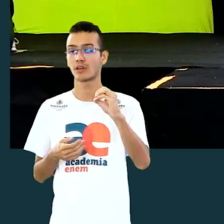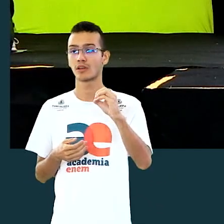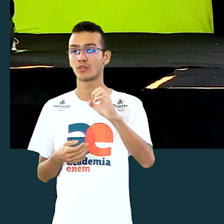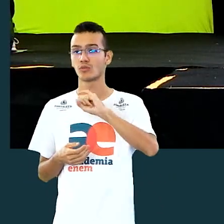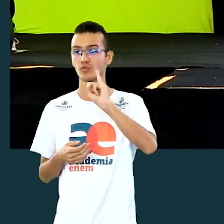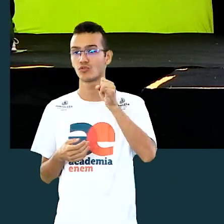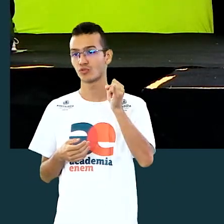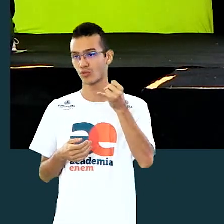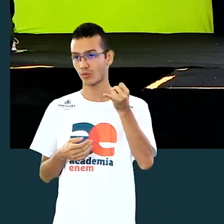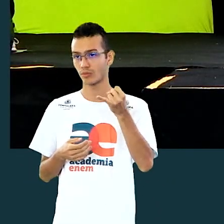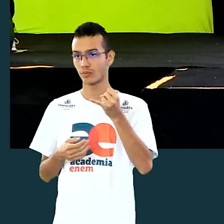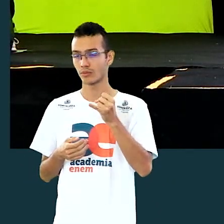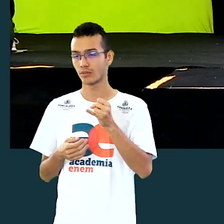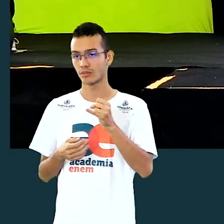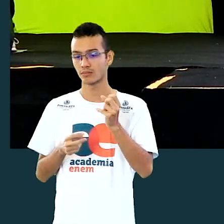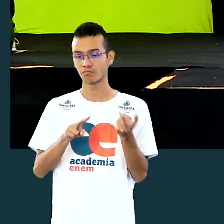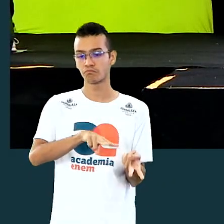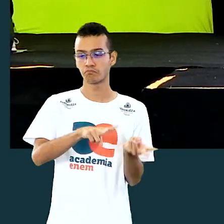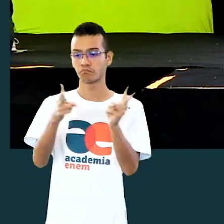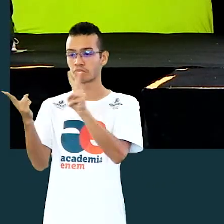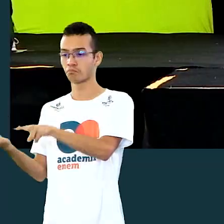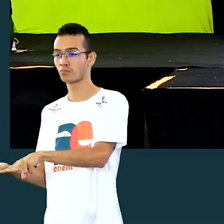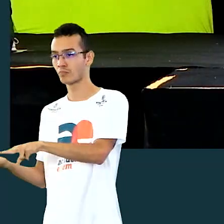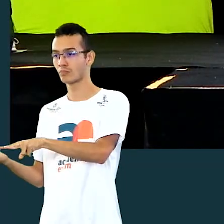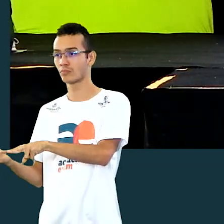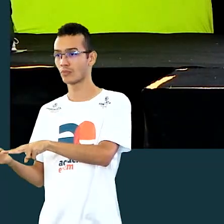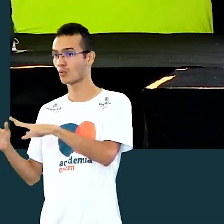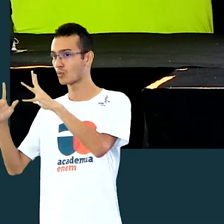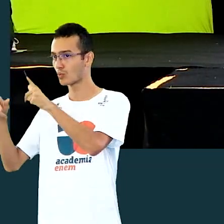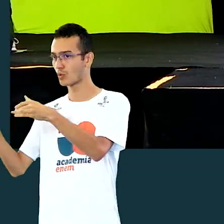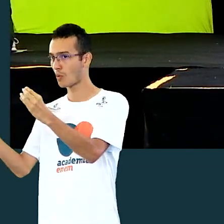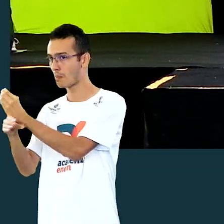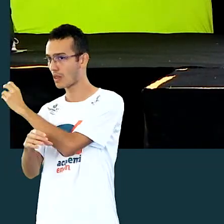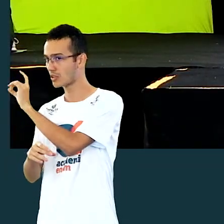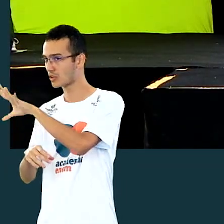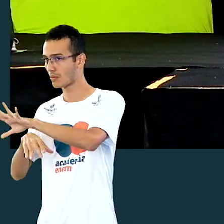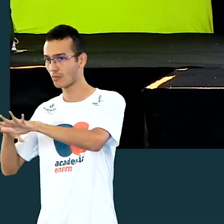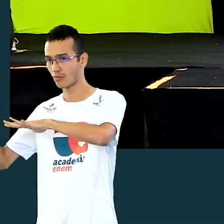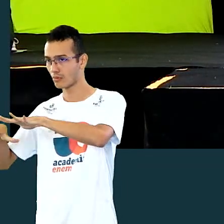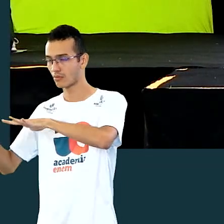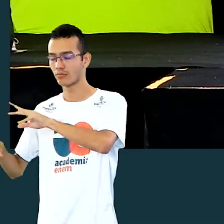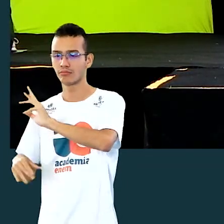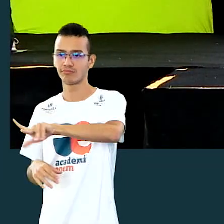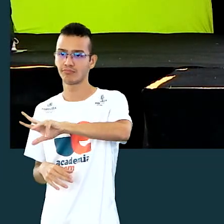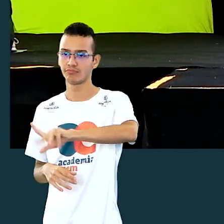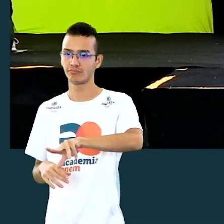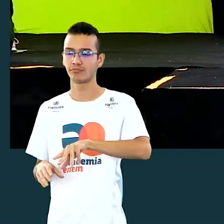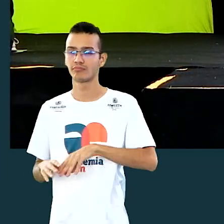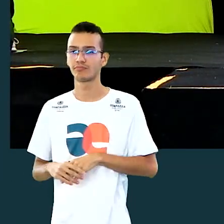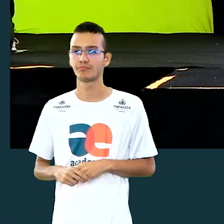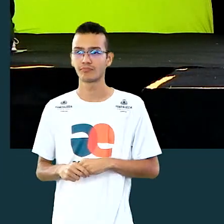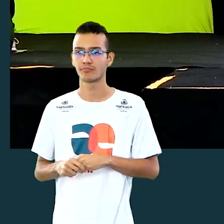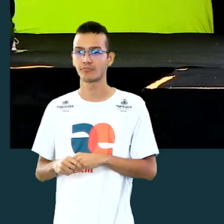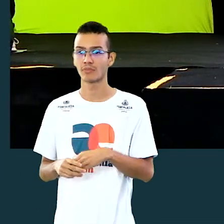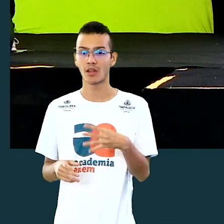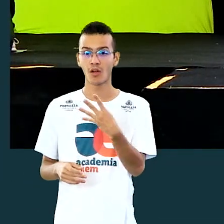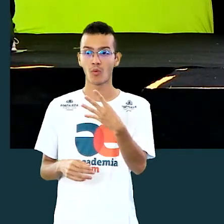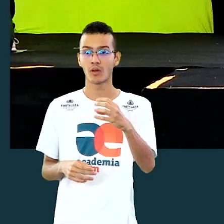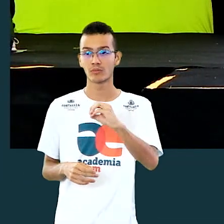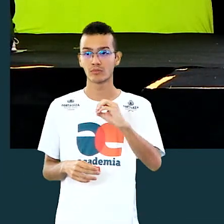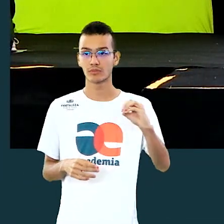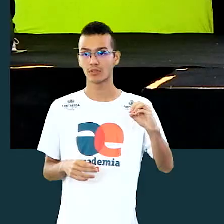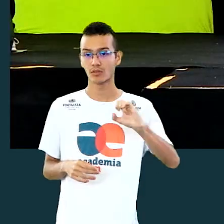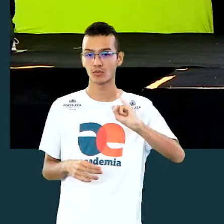convertidos de energia elétrica, são todas em cinética? Não. 400 joules a cada